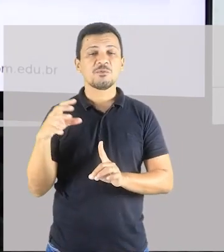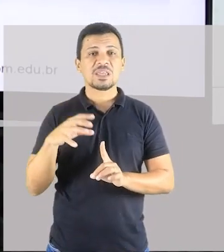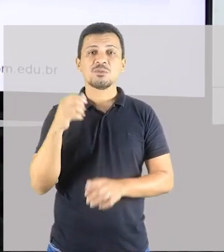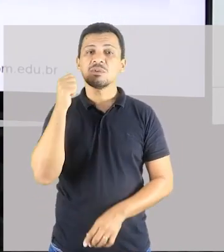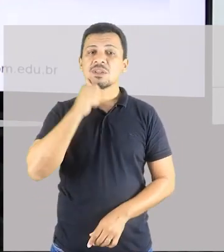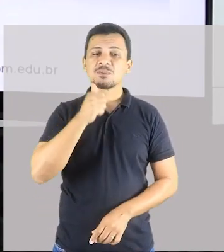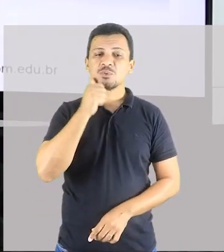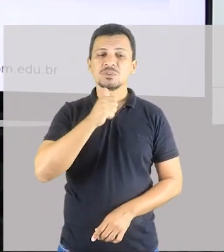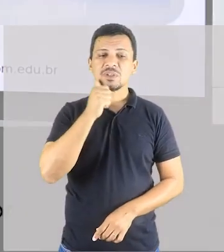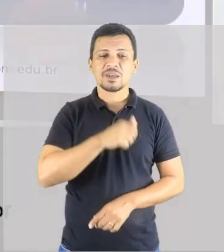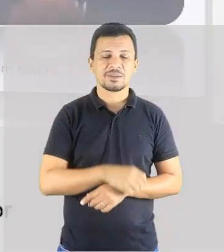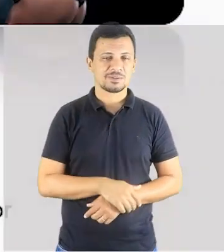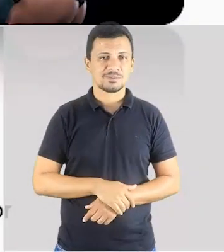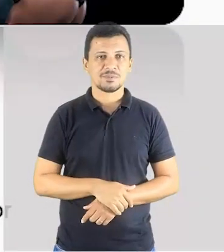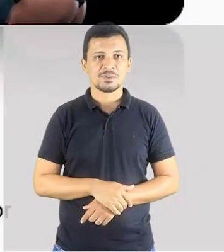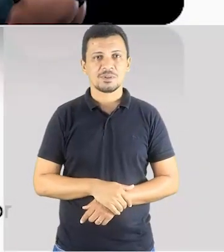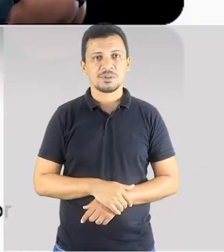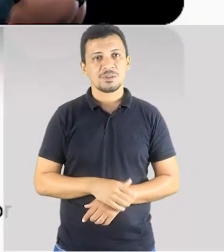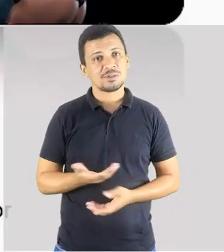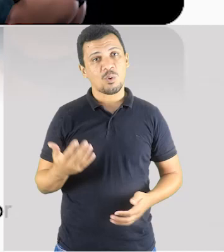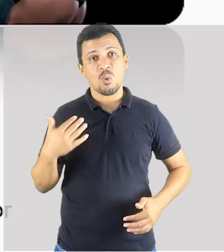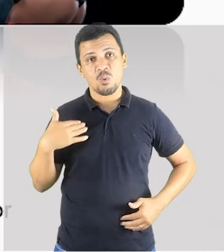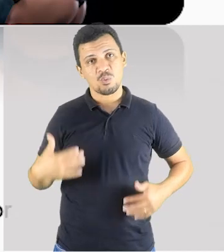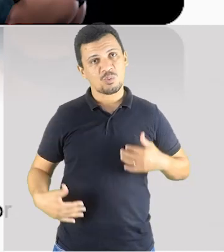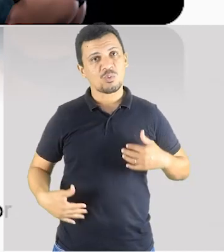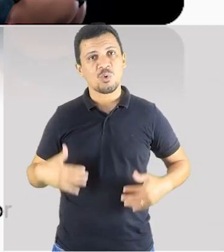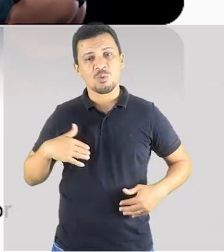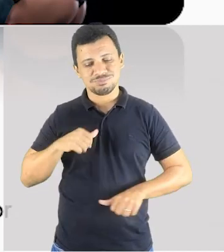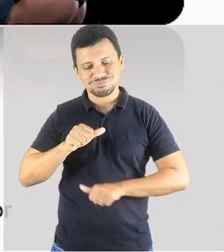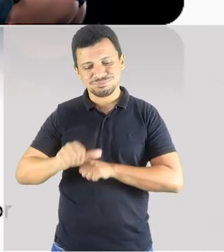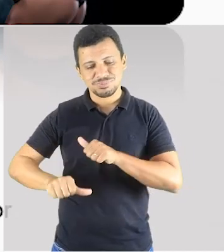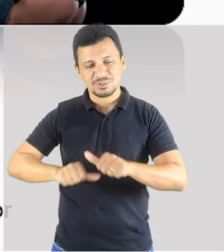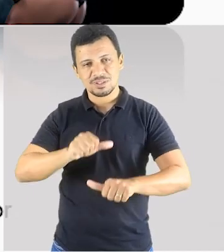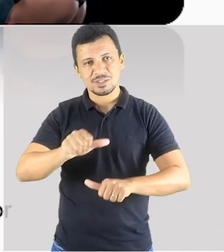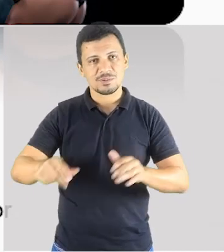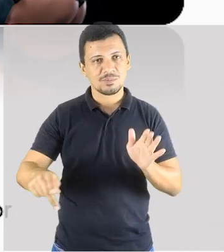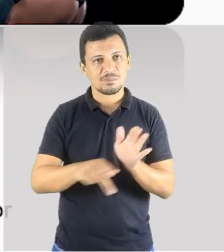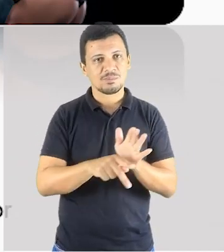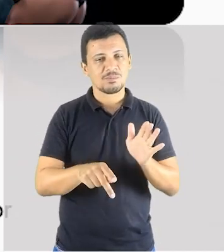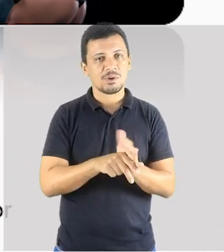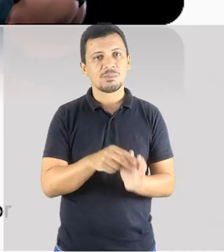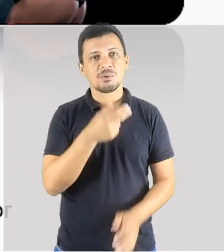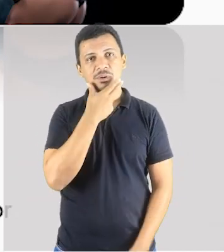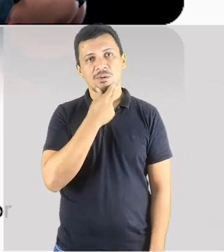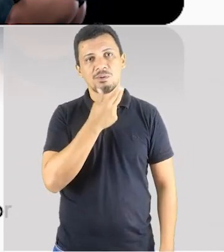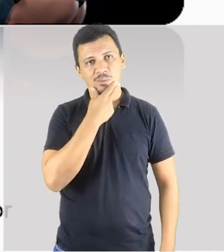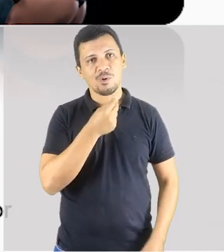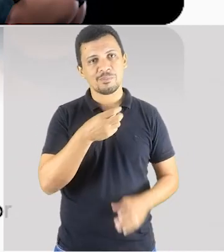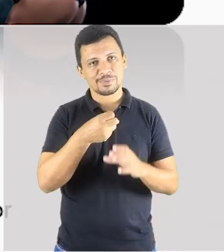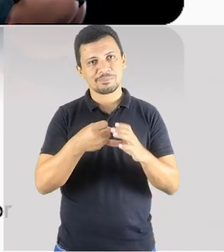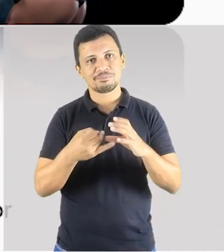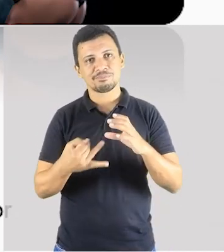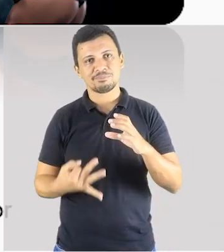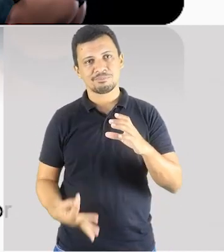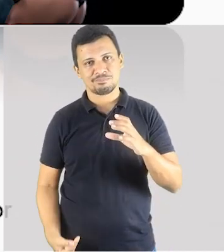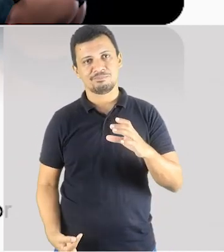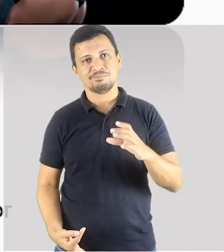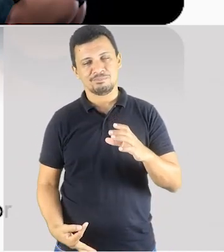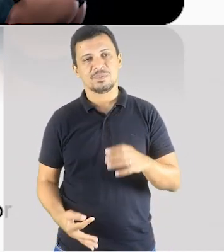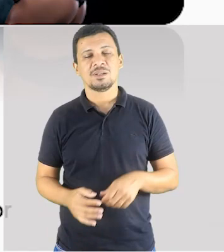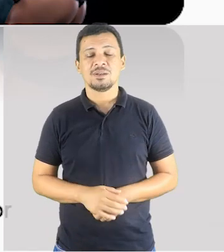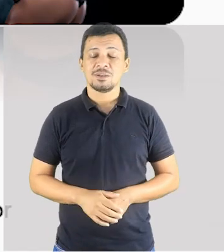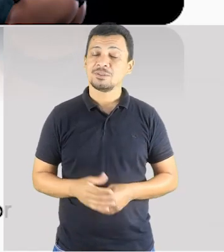nas mulheres. Então ela vai ter a masculinização, porque a testosterona ela vai ser responsável pelas